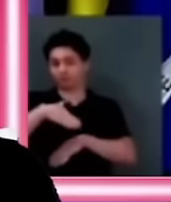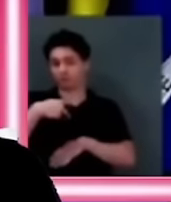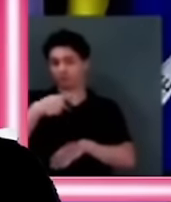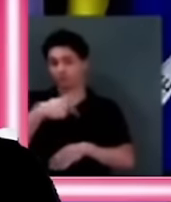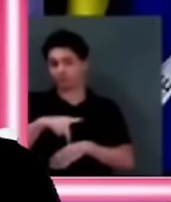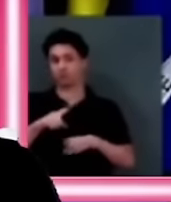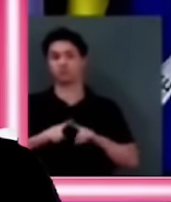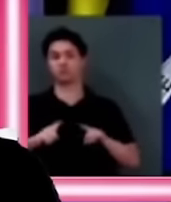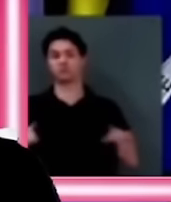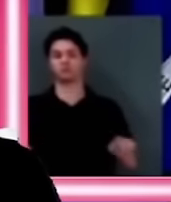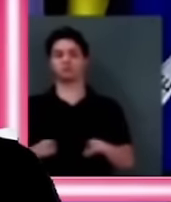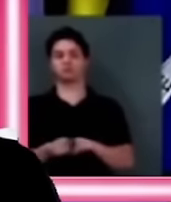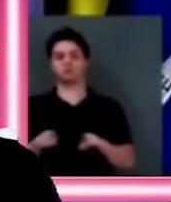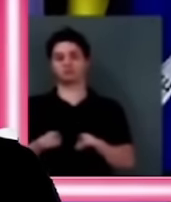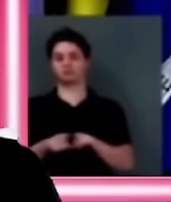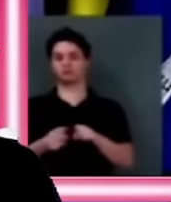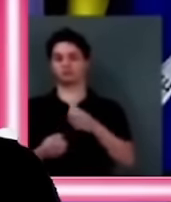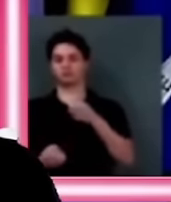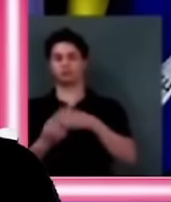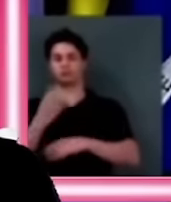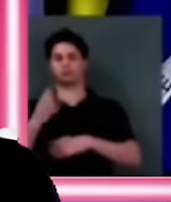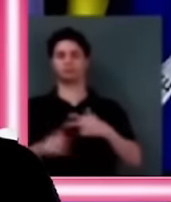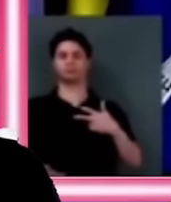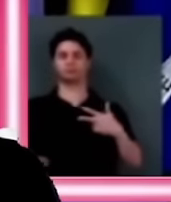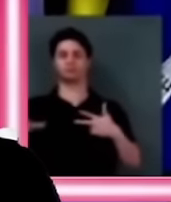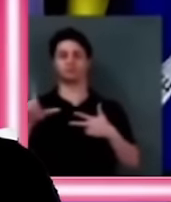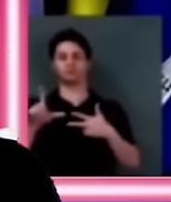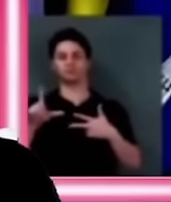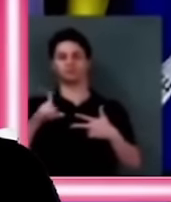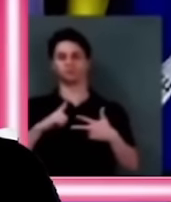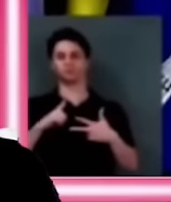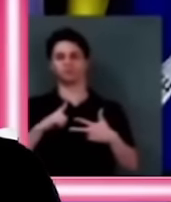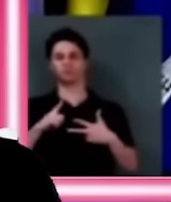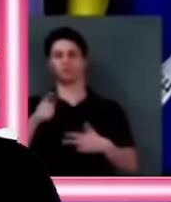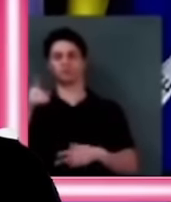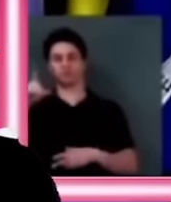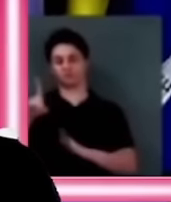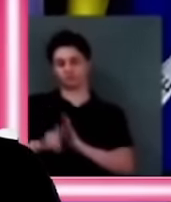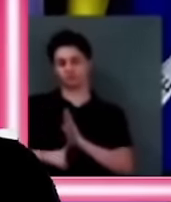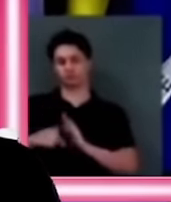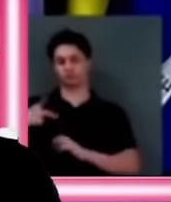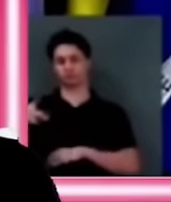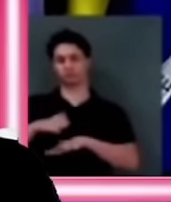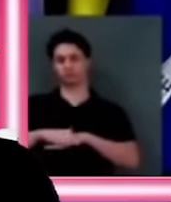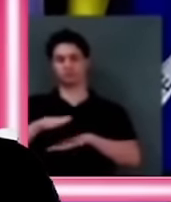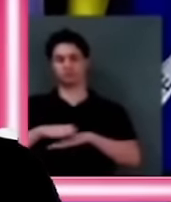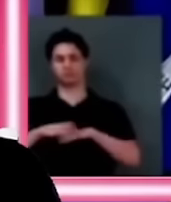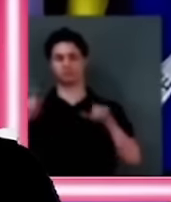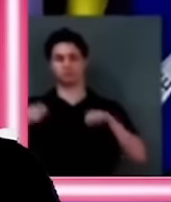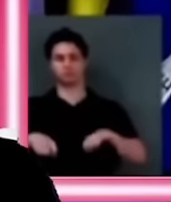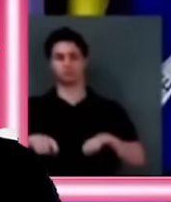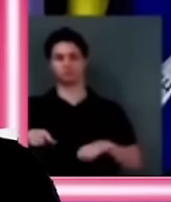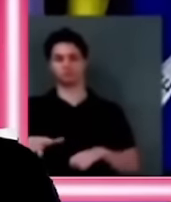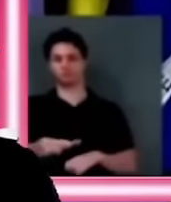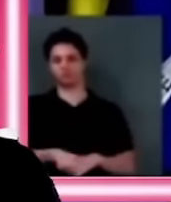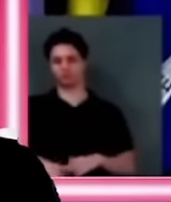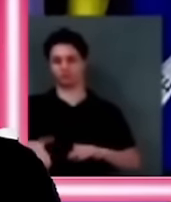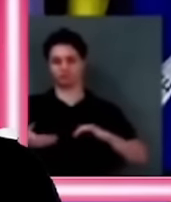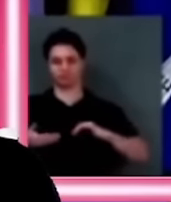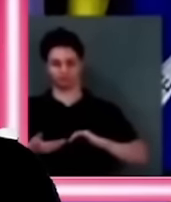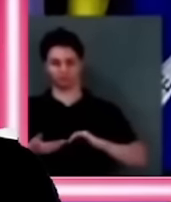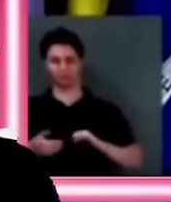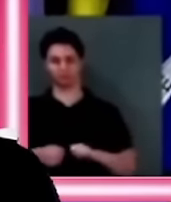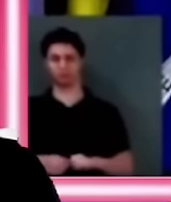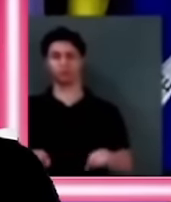ele também legisla extrapolando suas prerrogativas e avançando sobre as competências do congresso nacional e ele